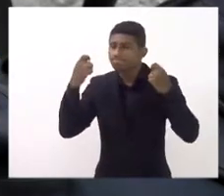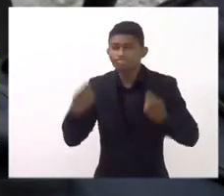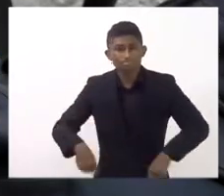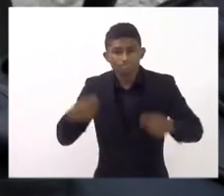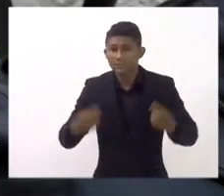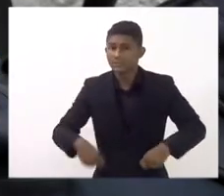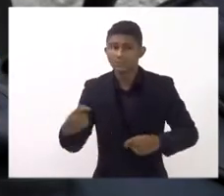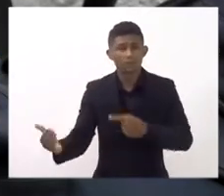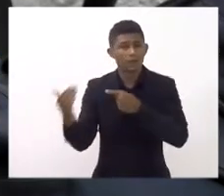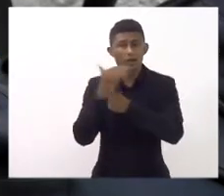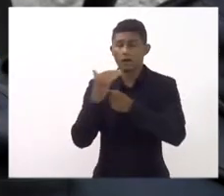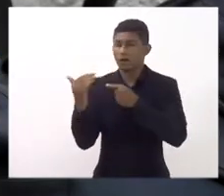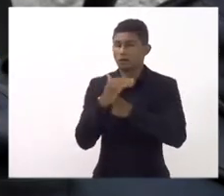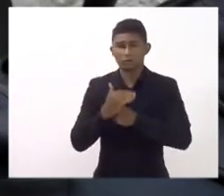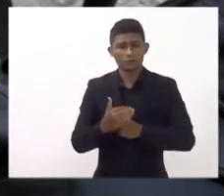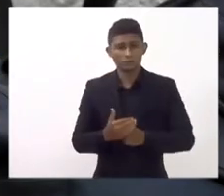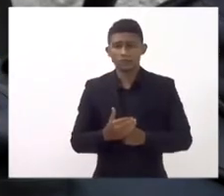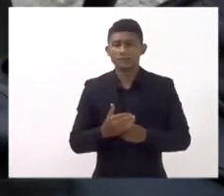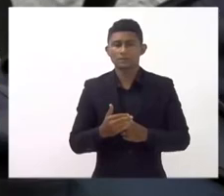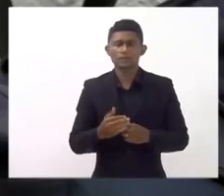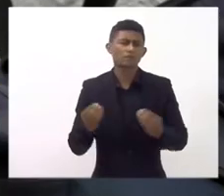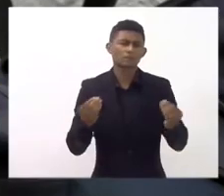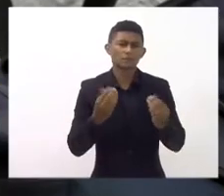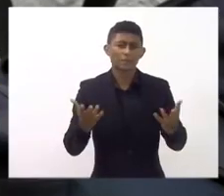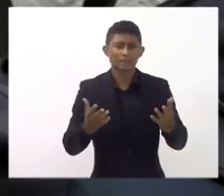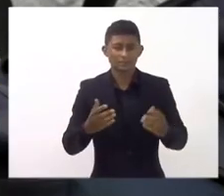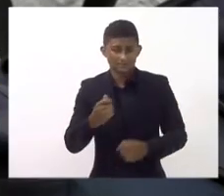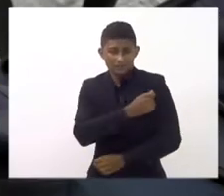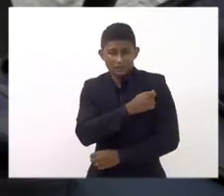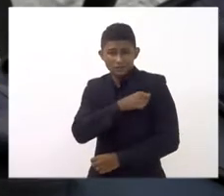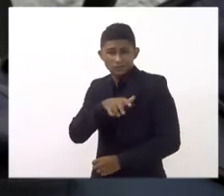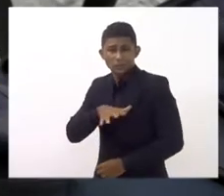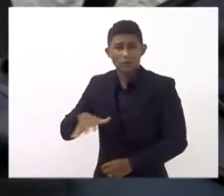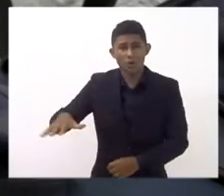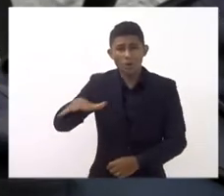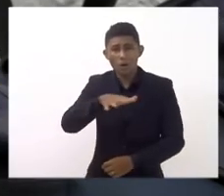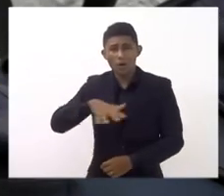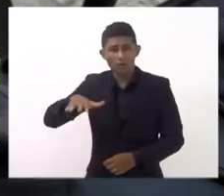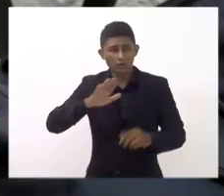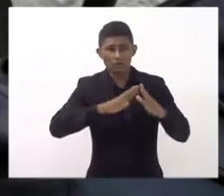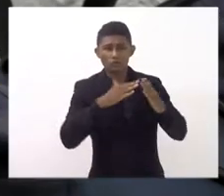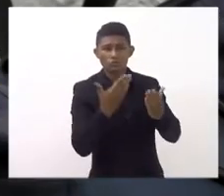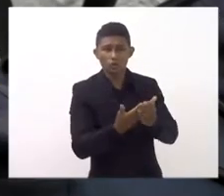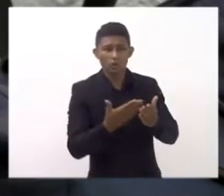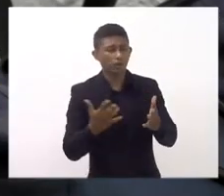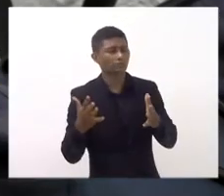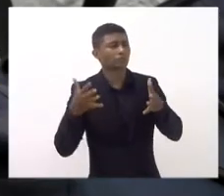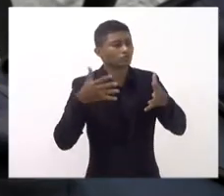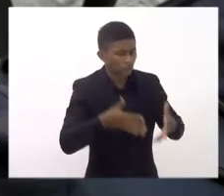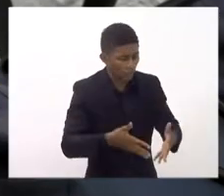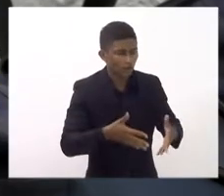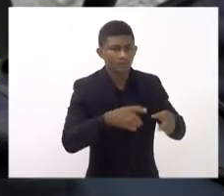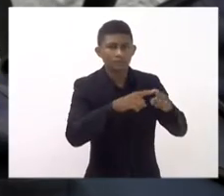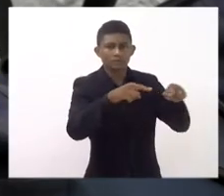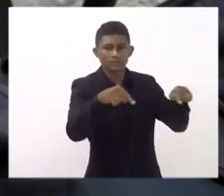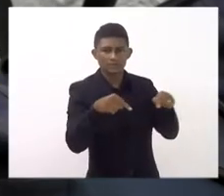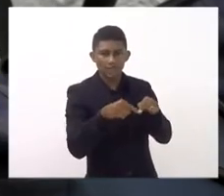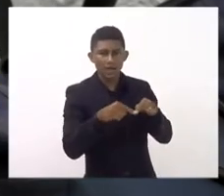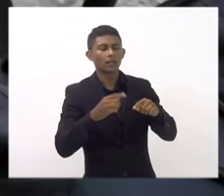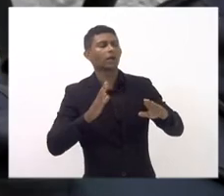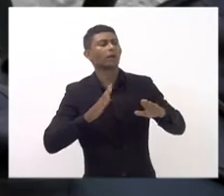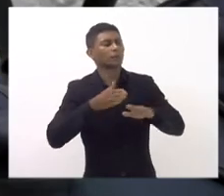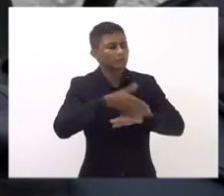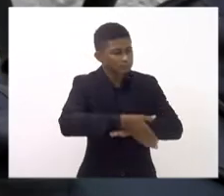nos ajudar a levar os nossos estudantes para dentro da sala de aula. E eu acho que é isso que se trata.